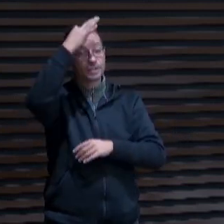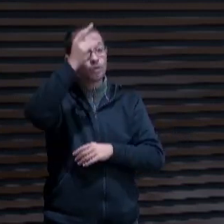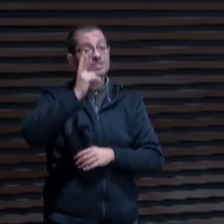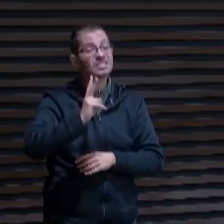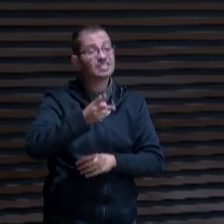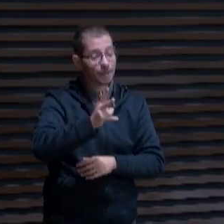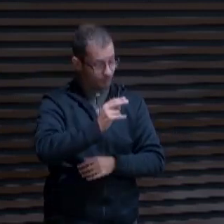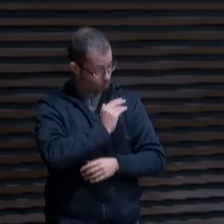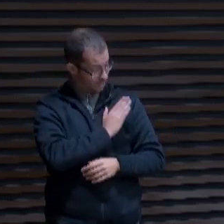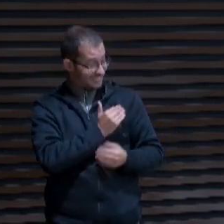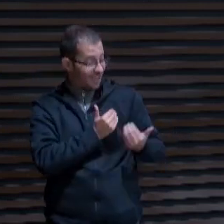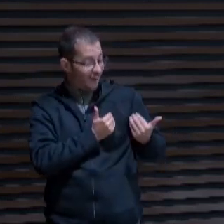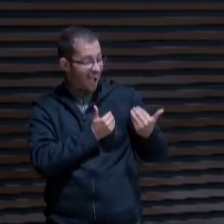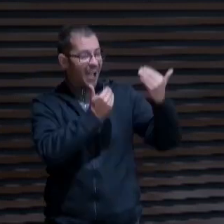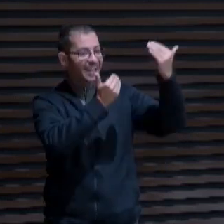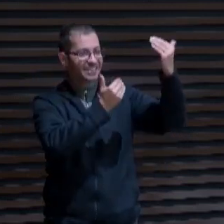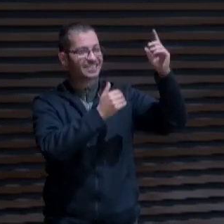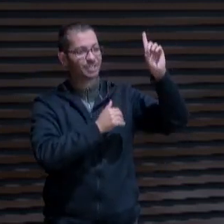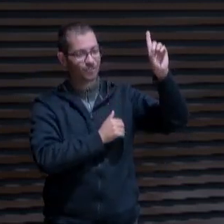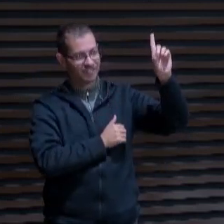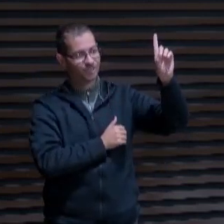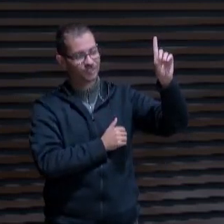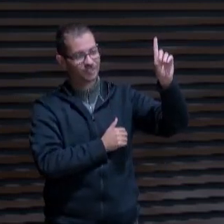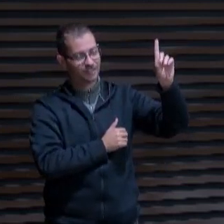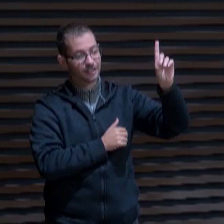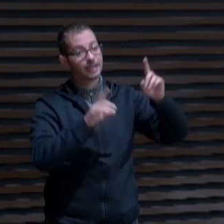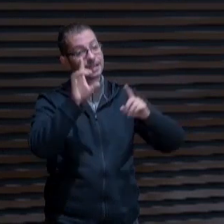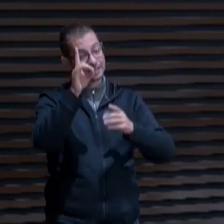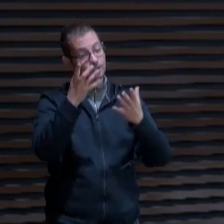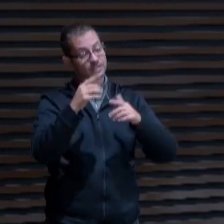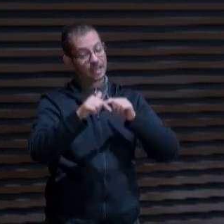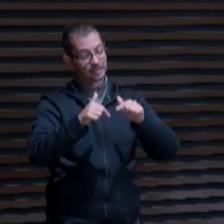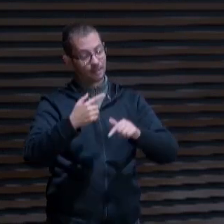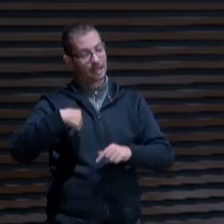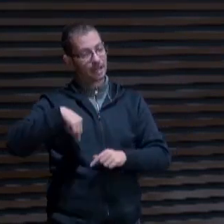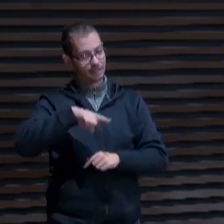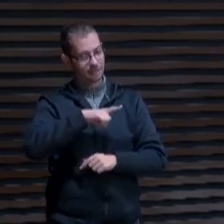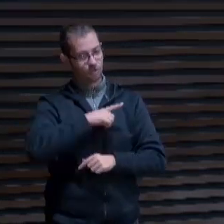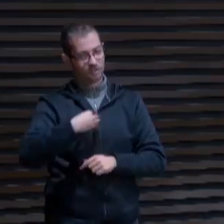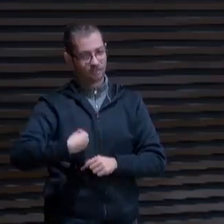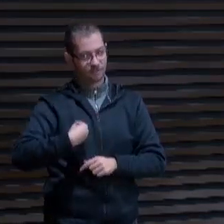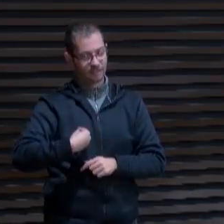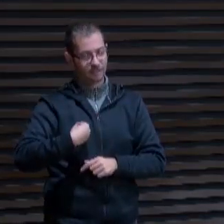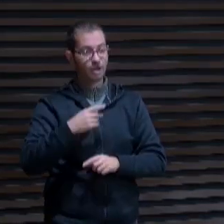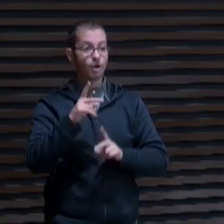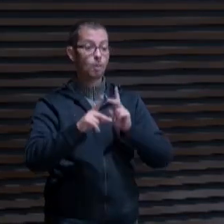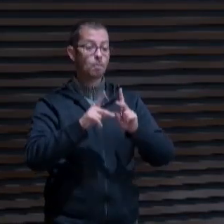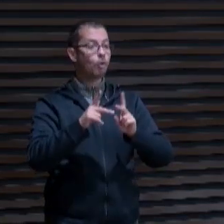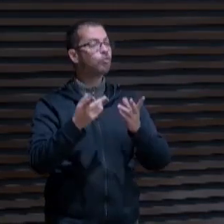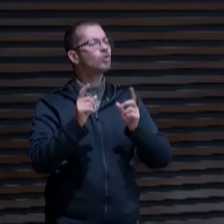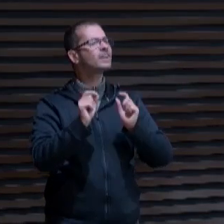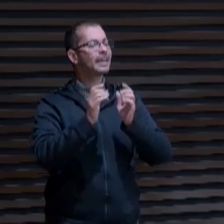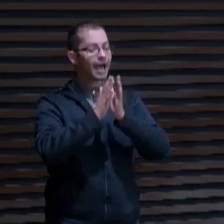vosso coração. É isso que o Senhor quer trabalhar em nós, igreja. Um povo que adora, que